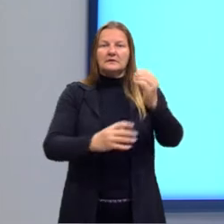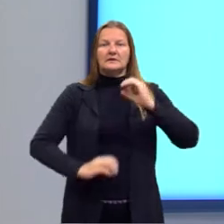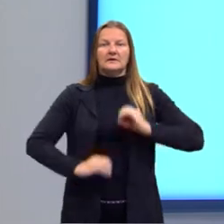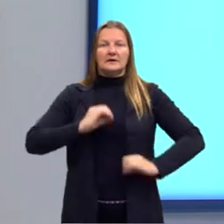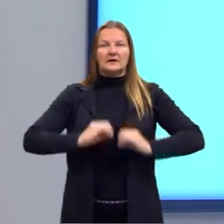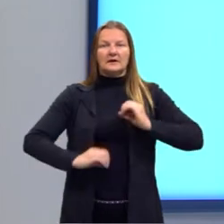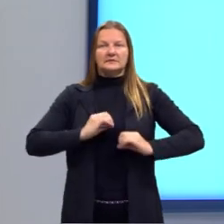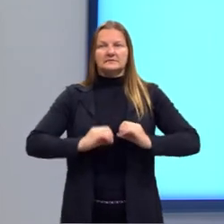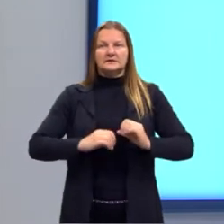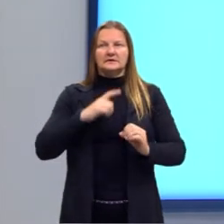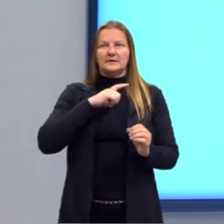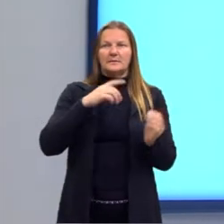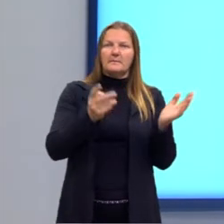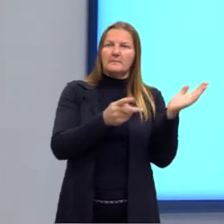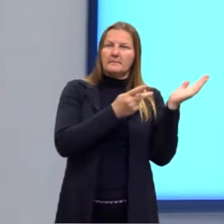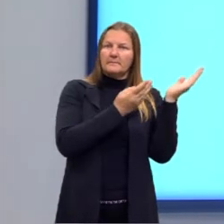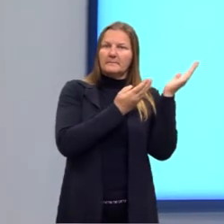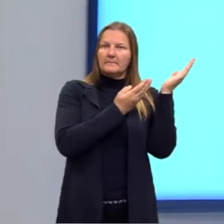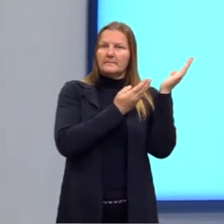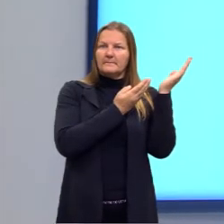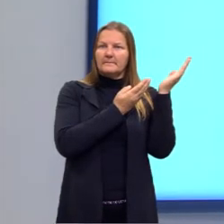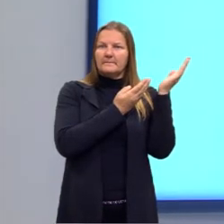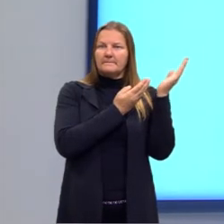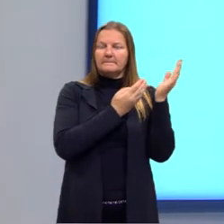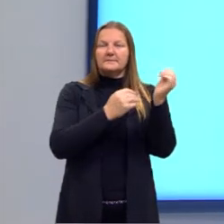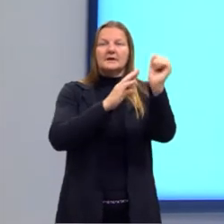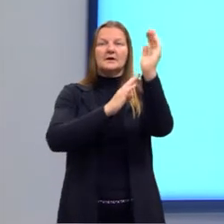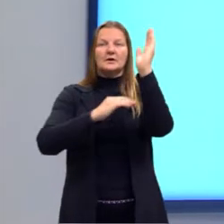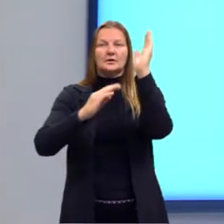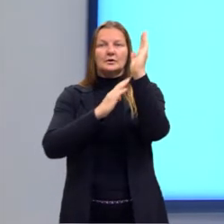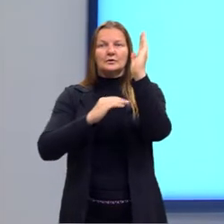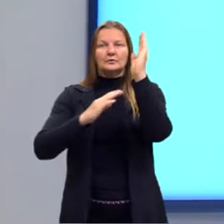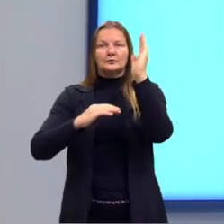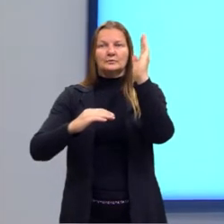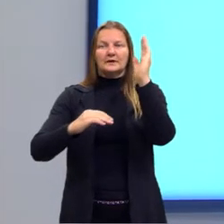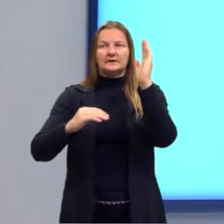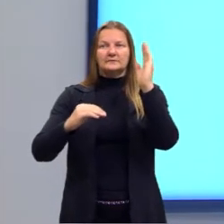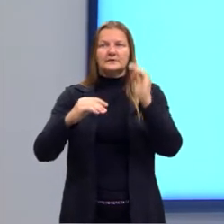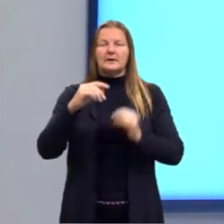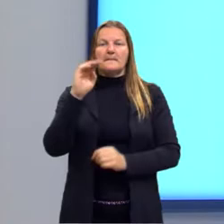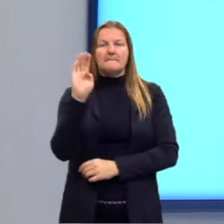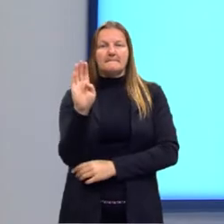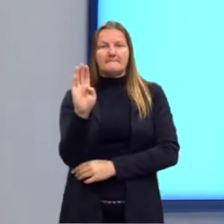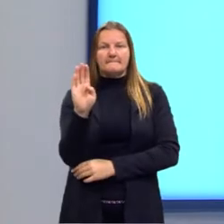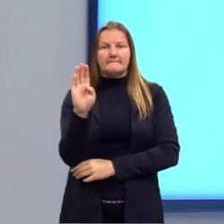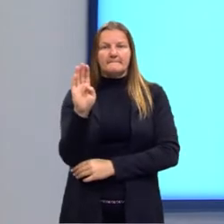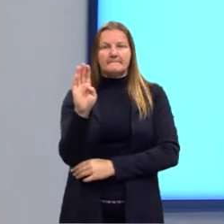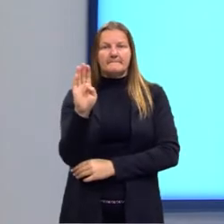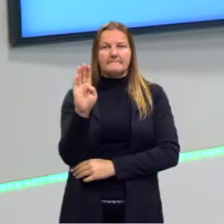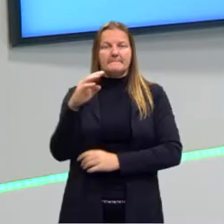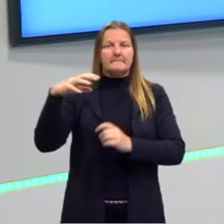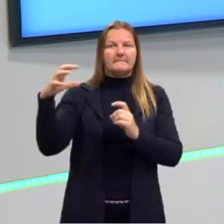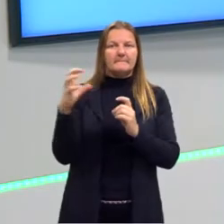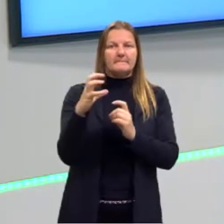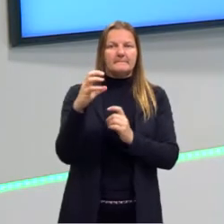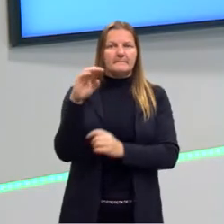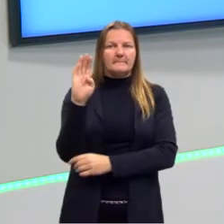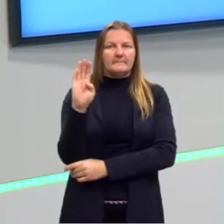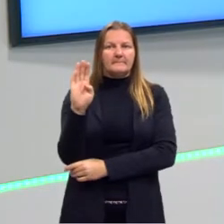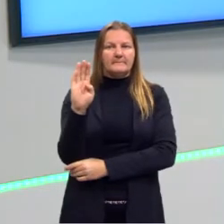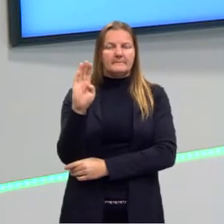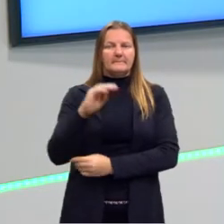certo e no plasma vai ter o aglutinina anti B certo